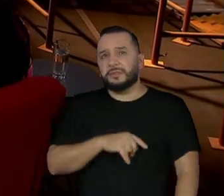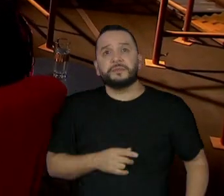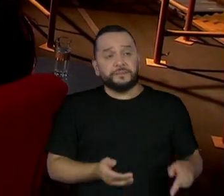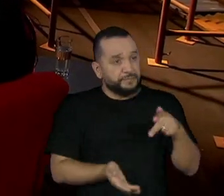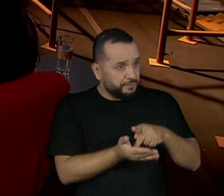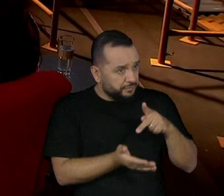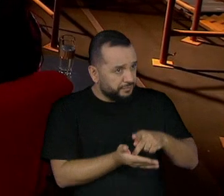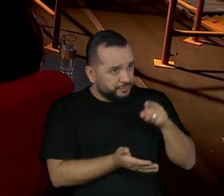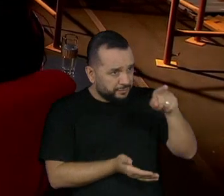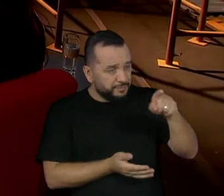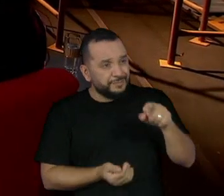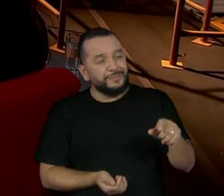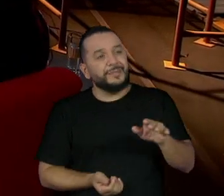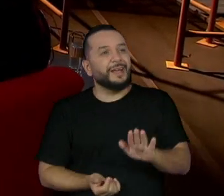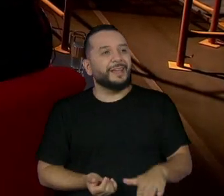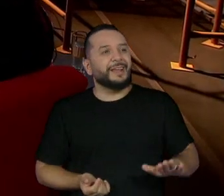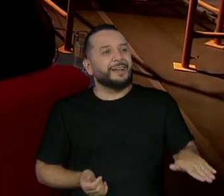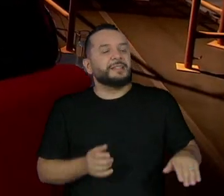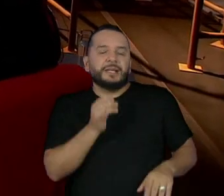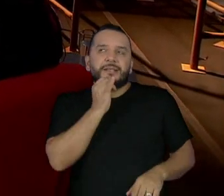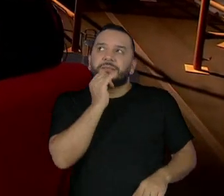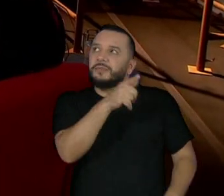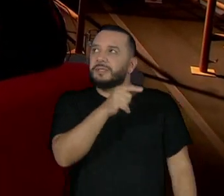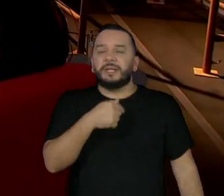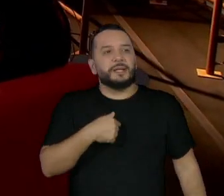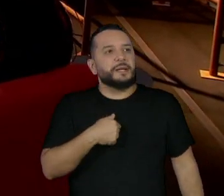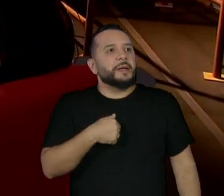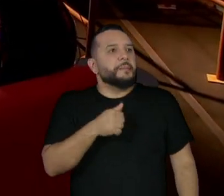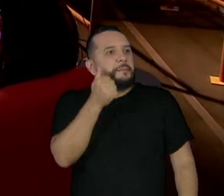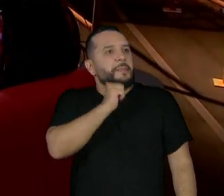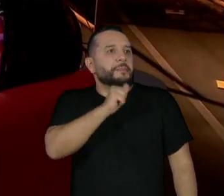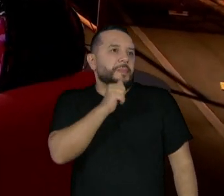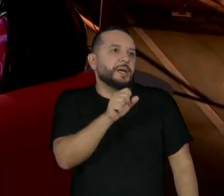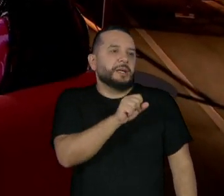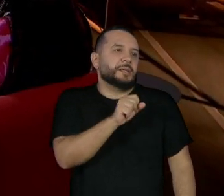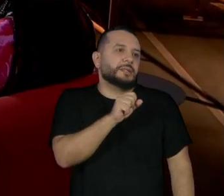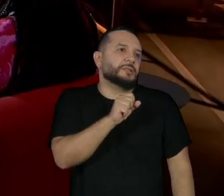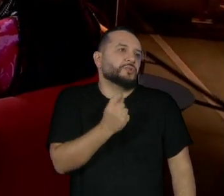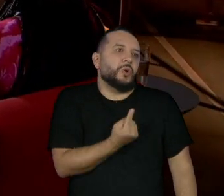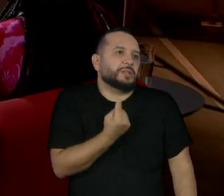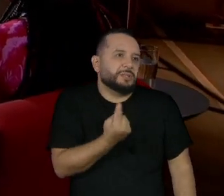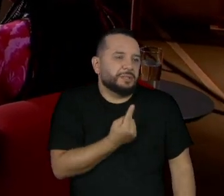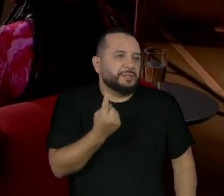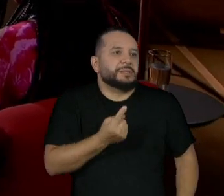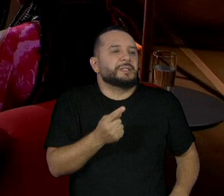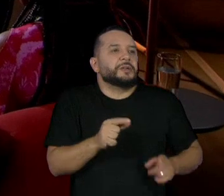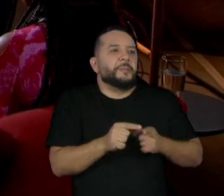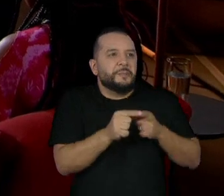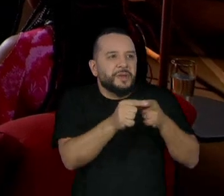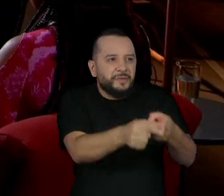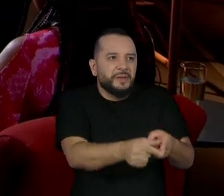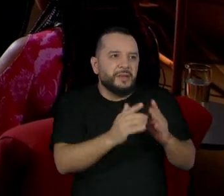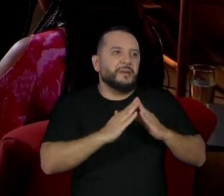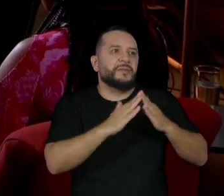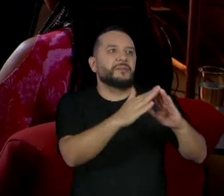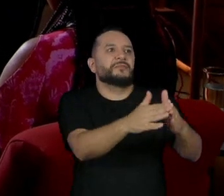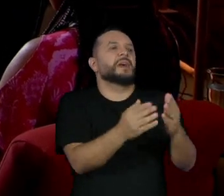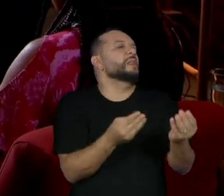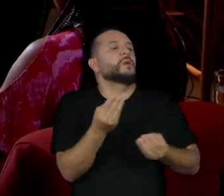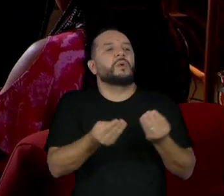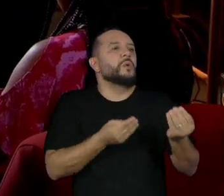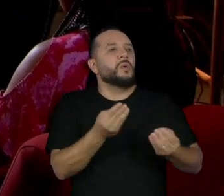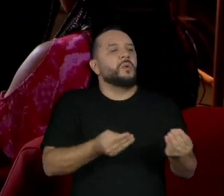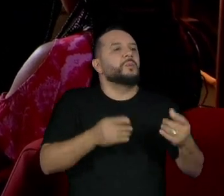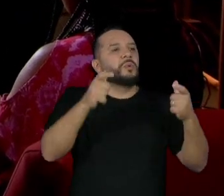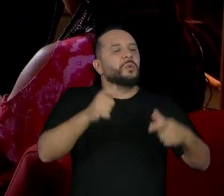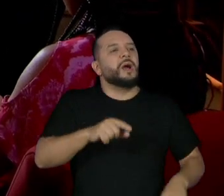aquela infância clássica, né? Da mãe solo, né? Exato. Isso, na periferia. E para quem não conhece, o que é a Zona